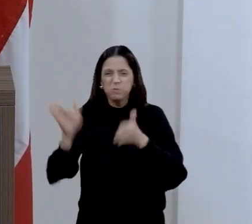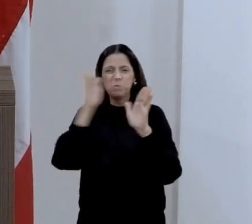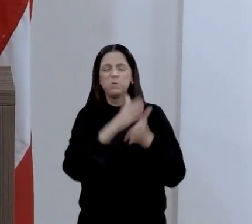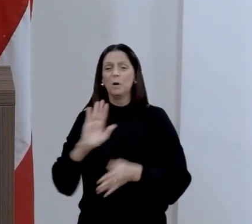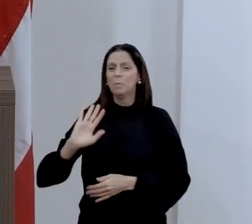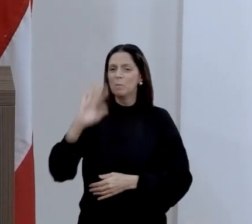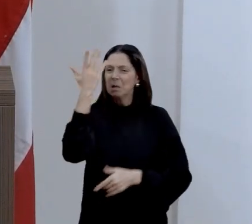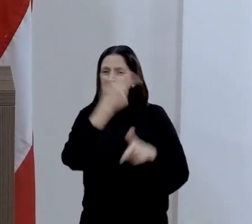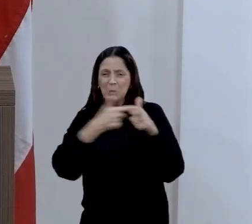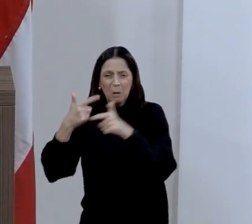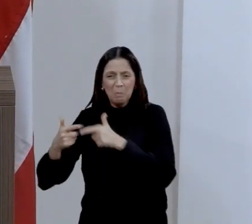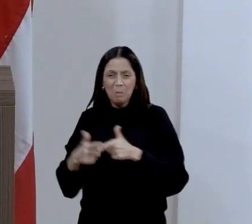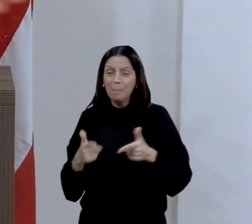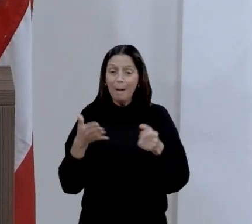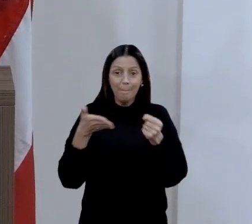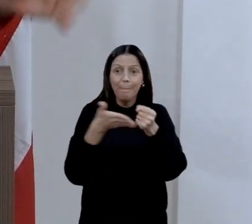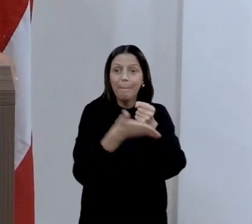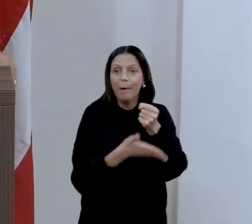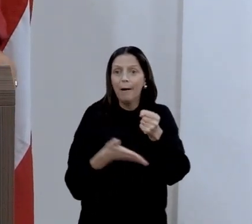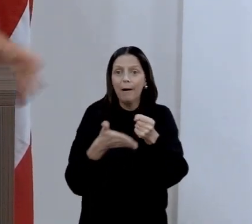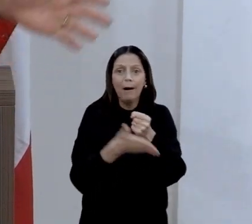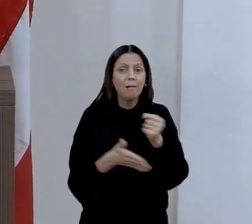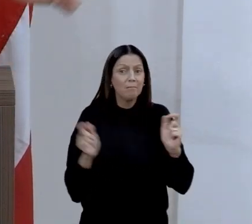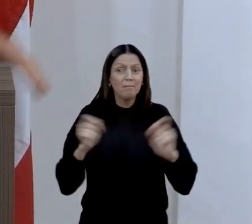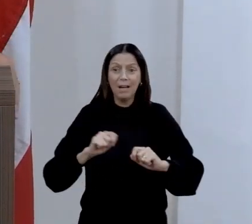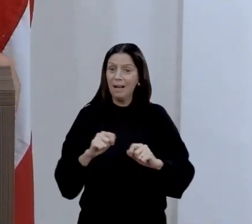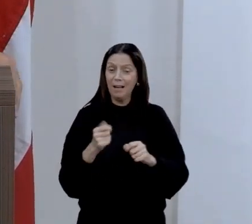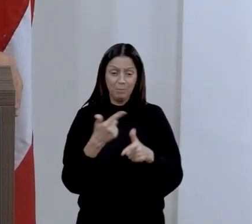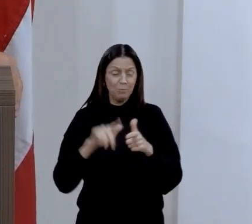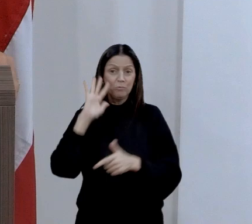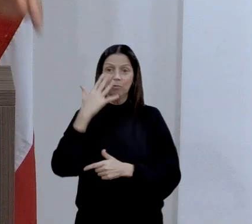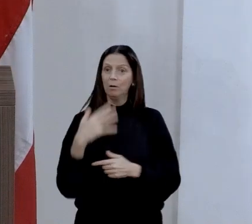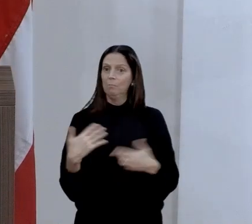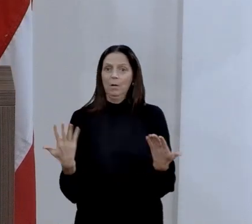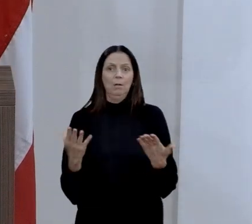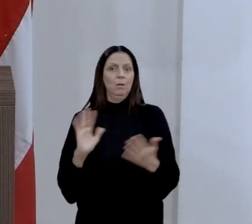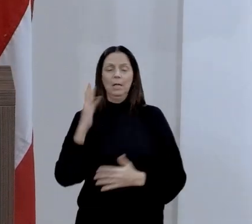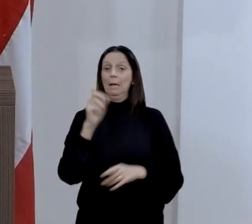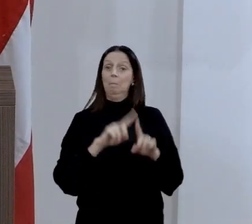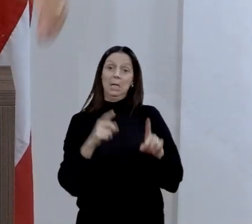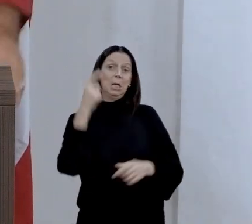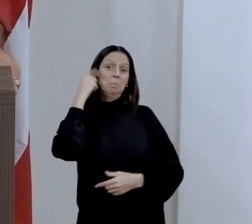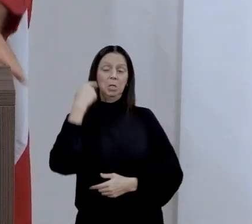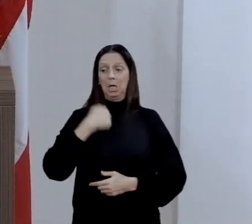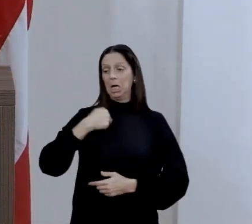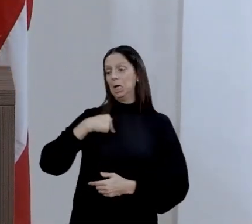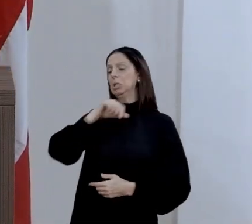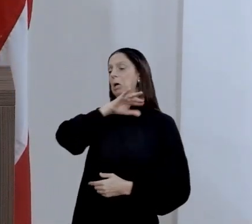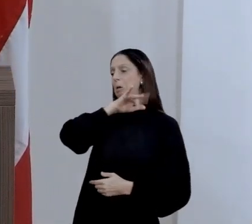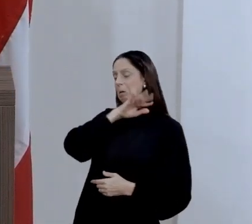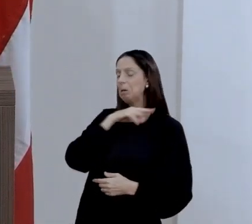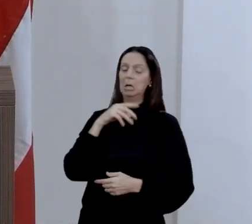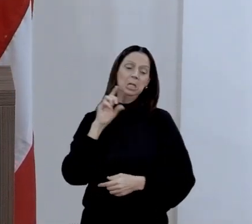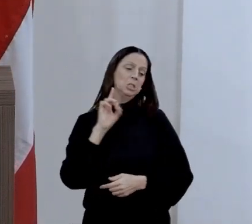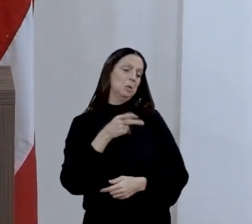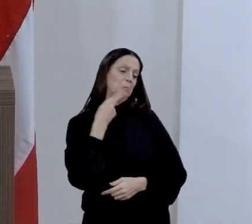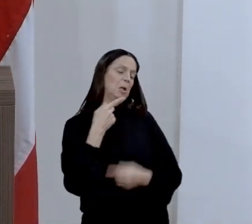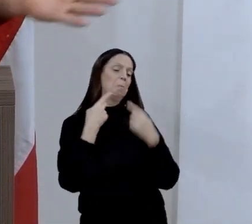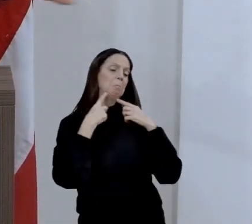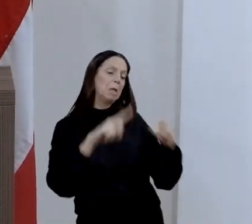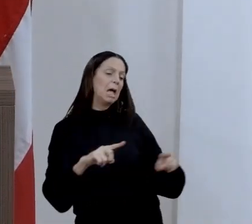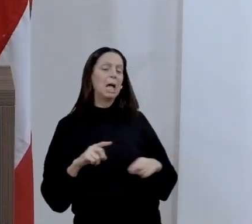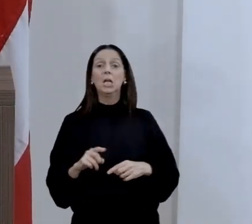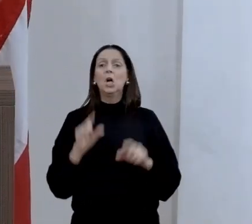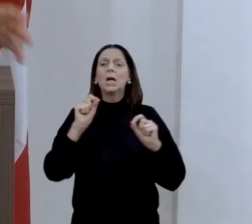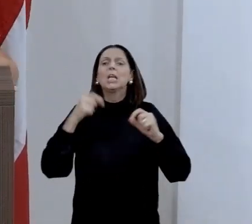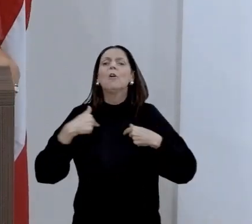situações de coisas básicas que é para ser resolvido e as coisas não acontecem. Aí o cara é ruim. Não, vereador, você sabe criticar, vereador sabe malhar o pau. Você